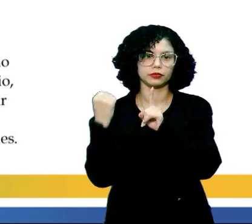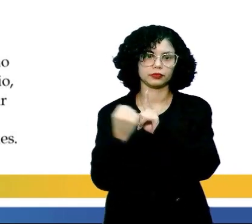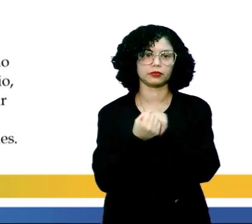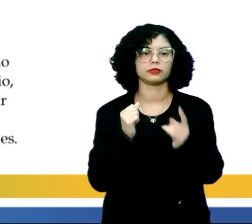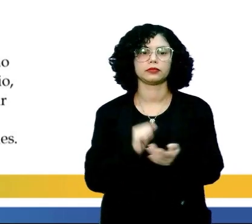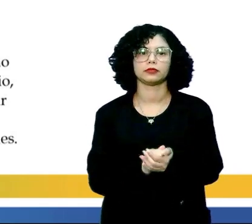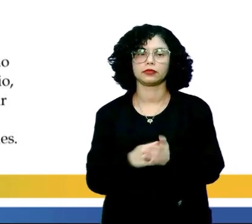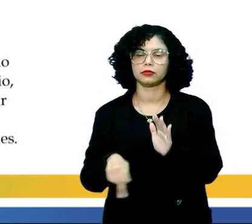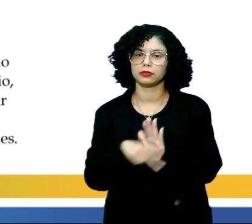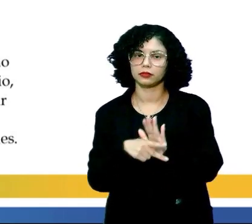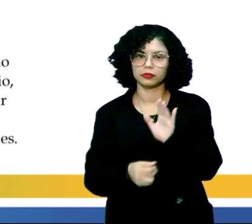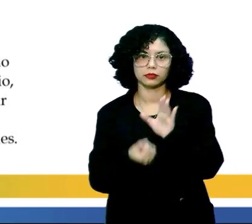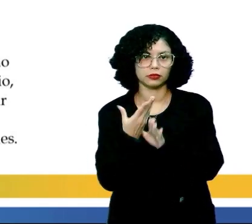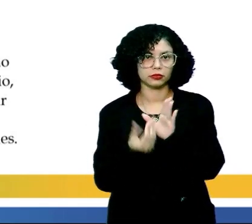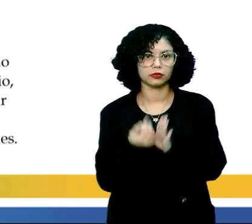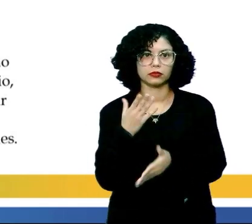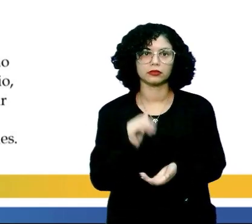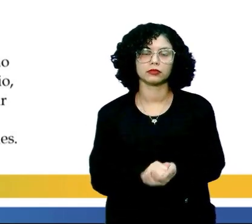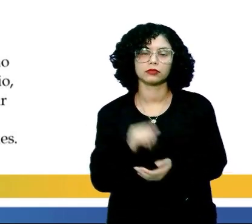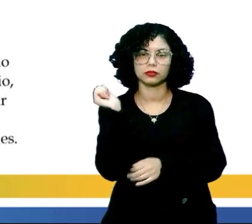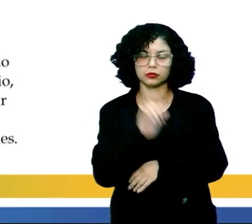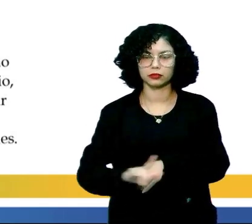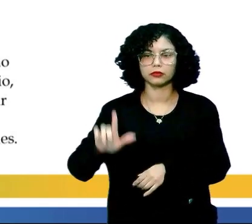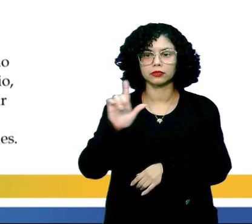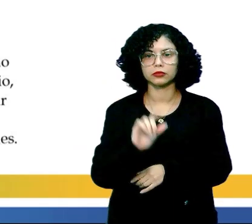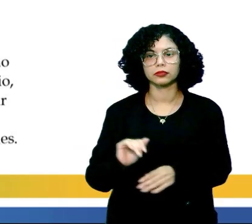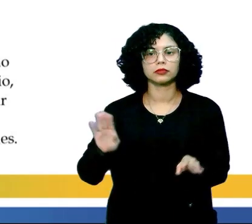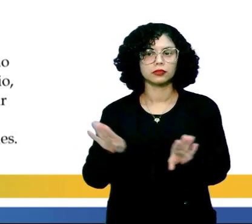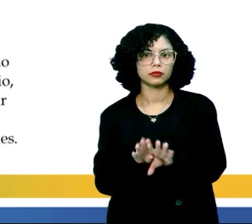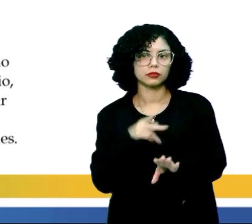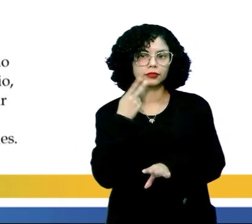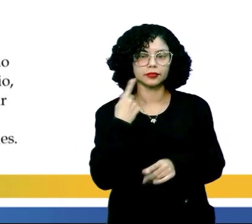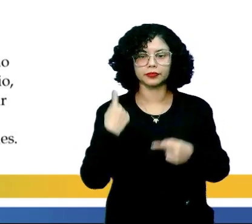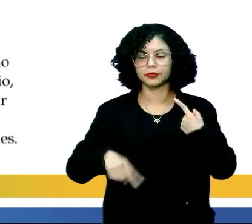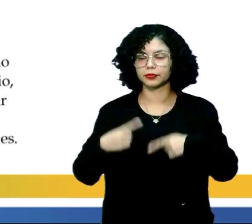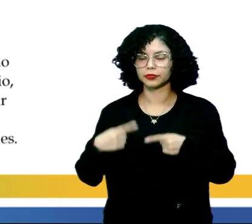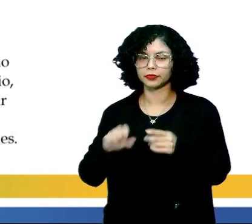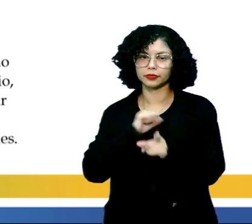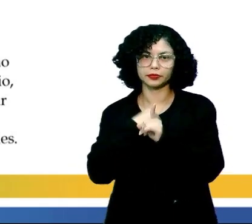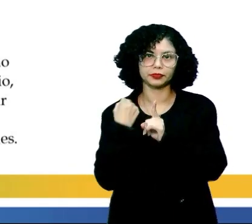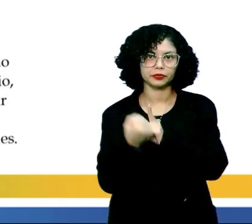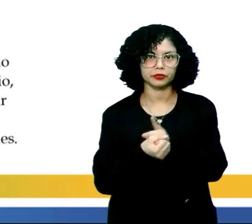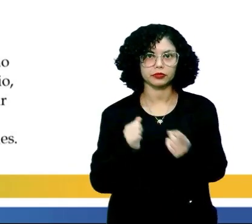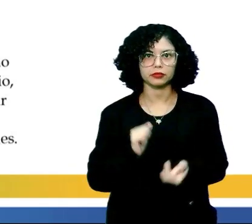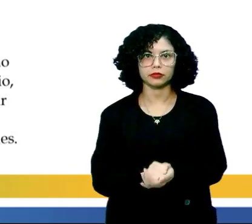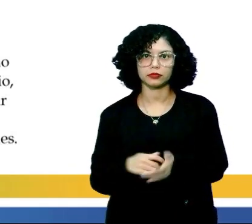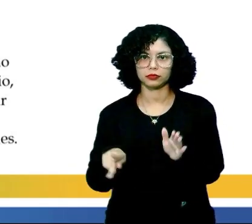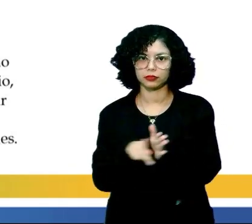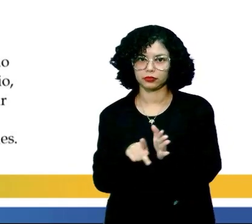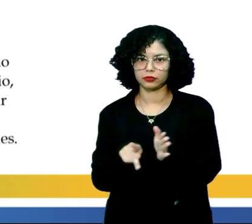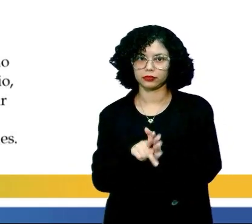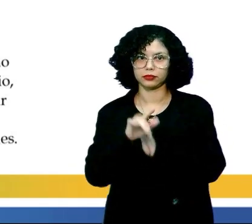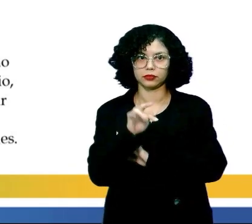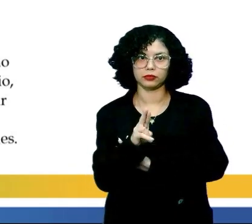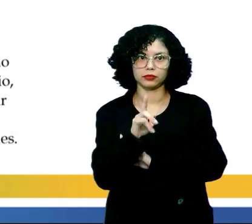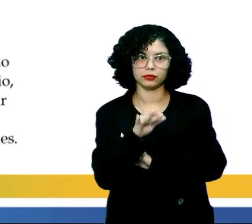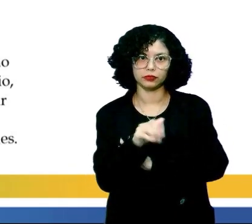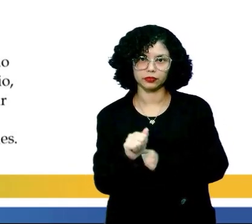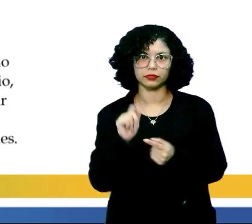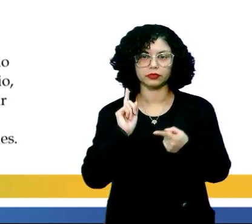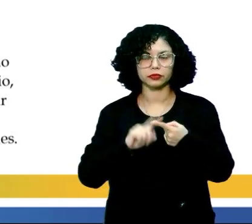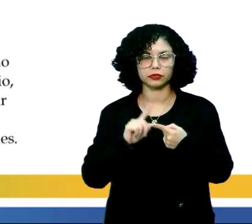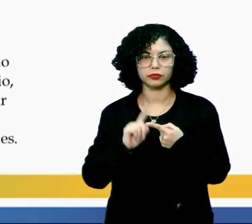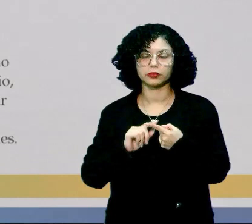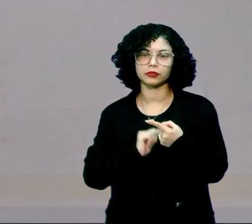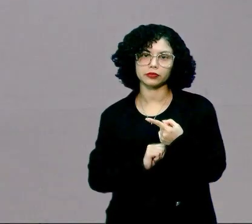social dentro da produção literária, a gente falava dessa político-social. Existe a cognitiva